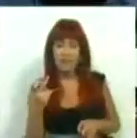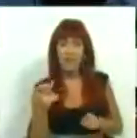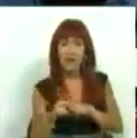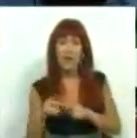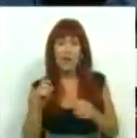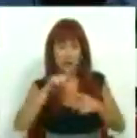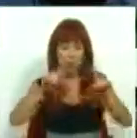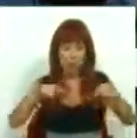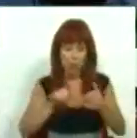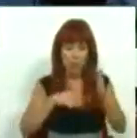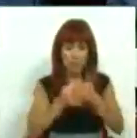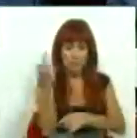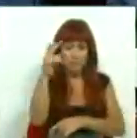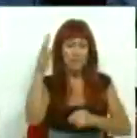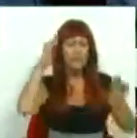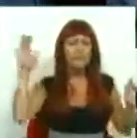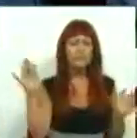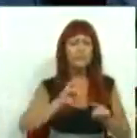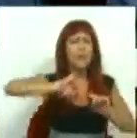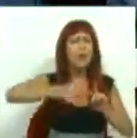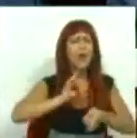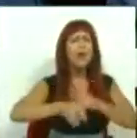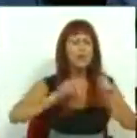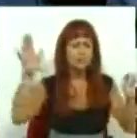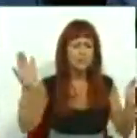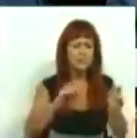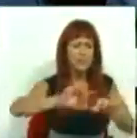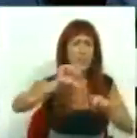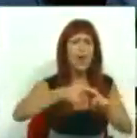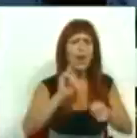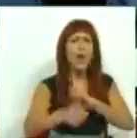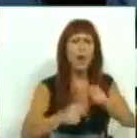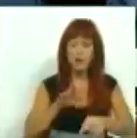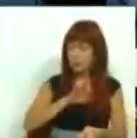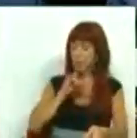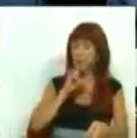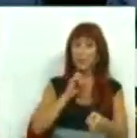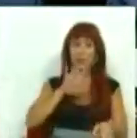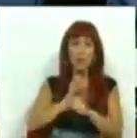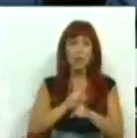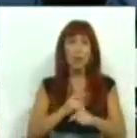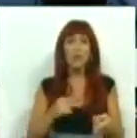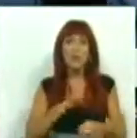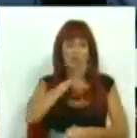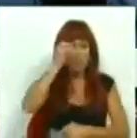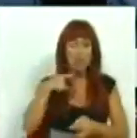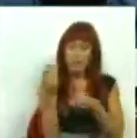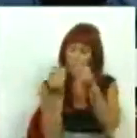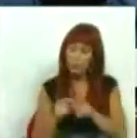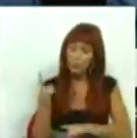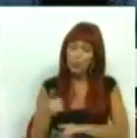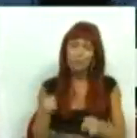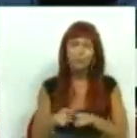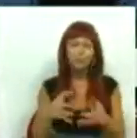permanente. Se possível, qual a redução prevista para cada ano? Uma outra questão, Sr. Ministro, à semelhança do estudo que o Sr. Ministro mandou elaborar